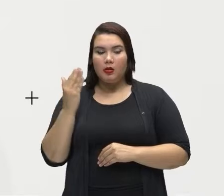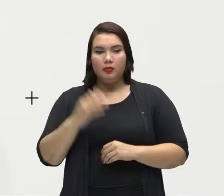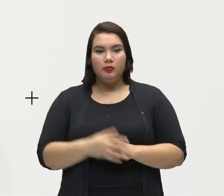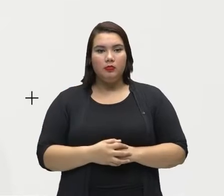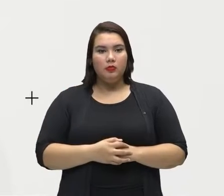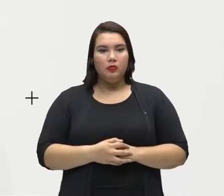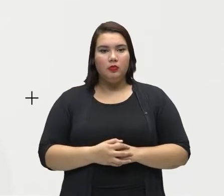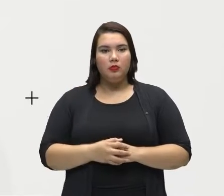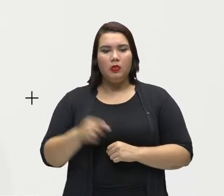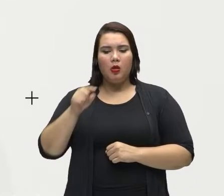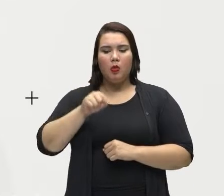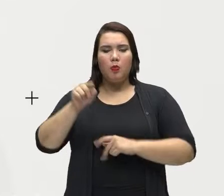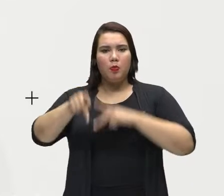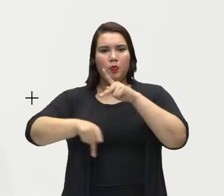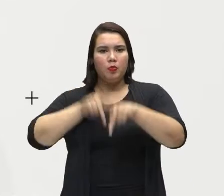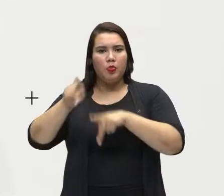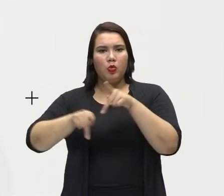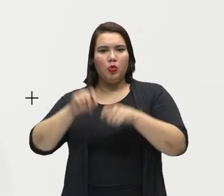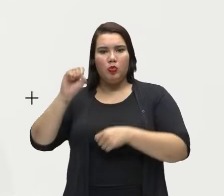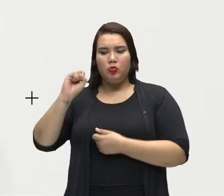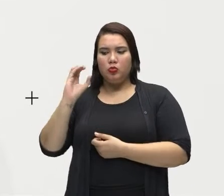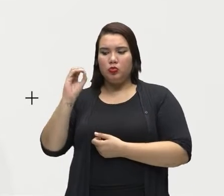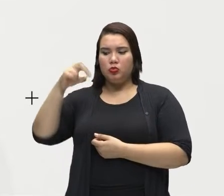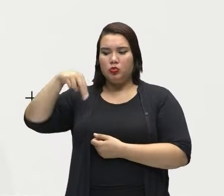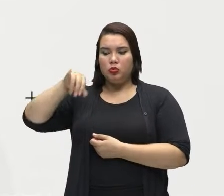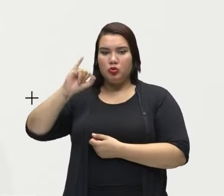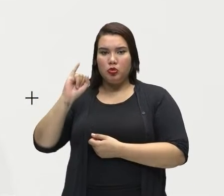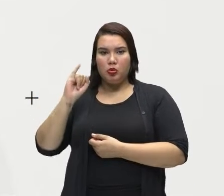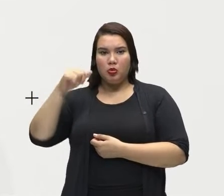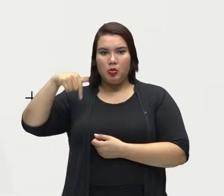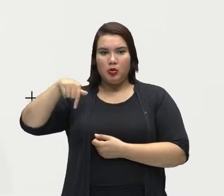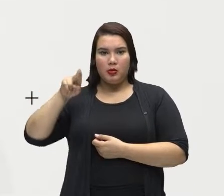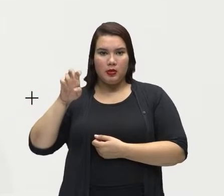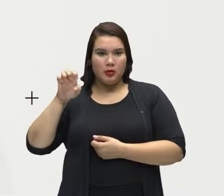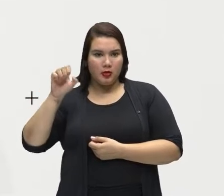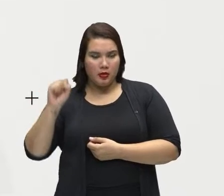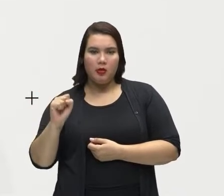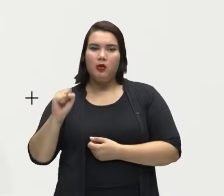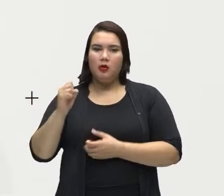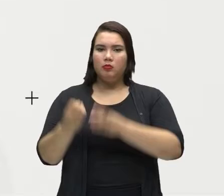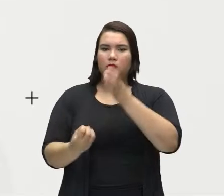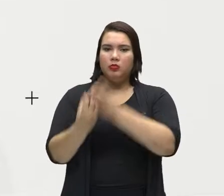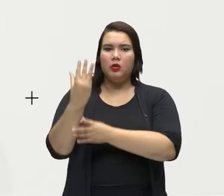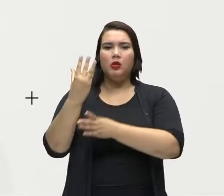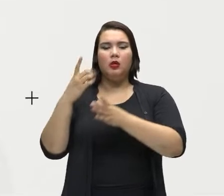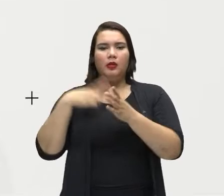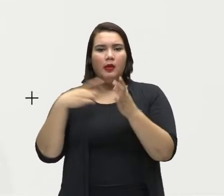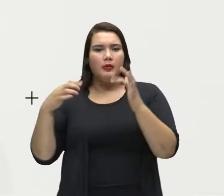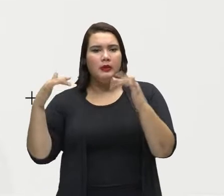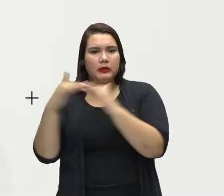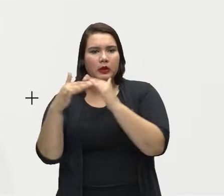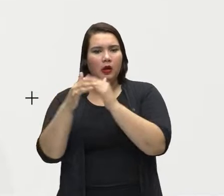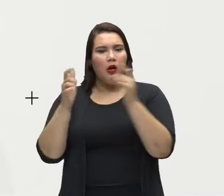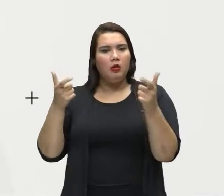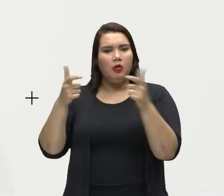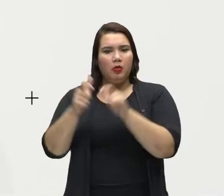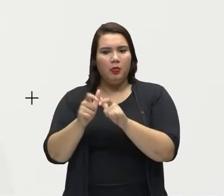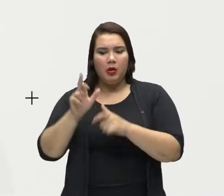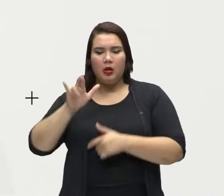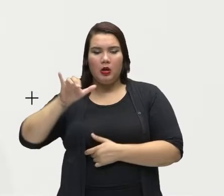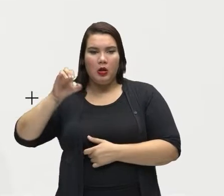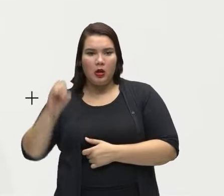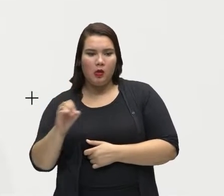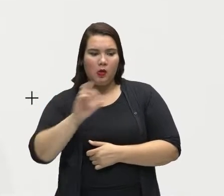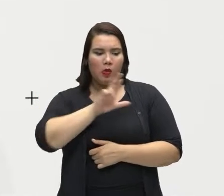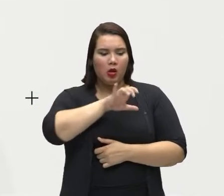os Sonics eram um povo de origem mandê. Fundaram ali pequenas cidades na região entre os rios do